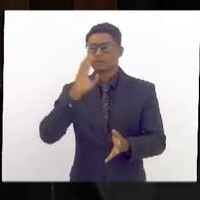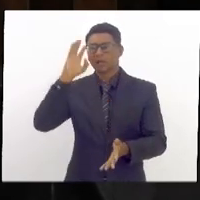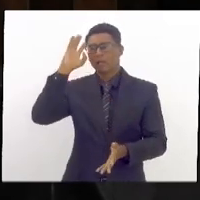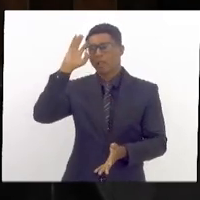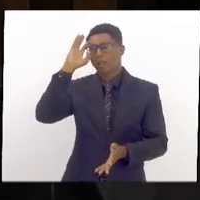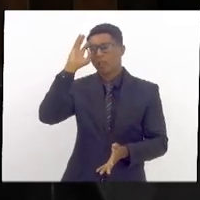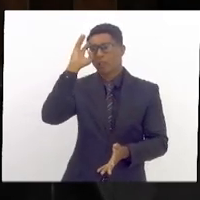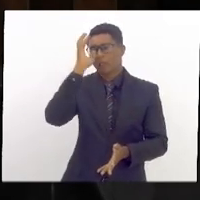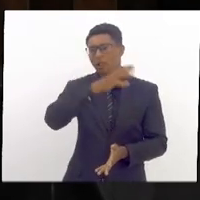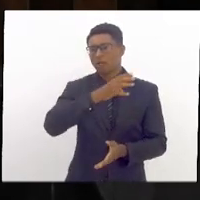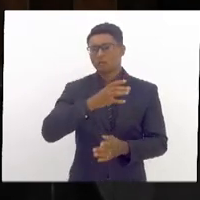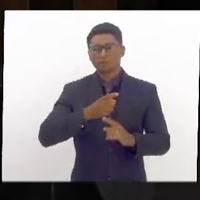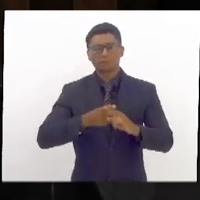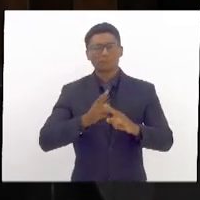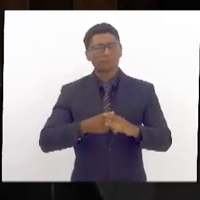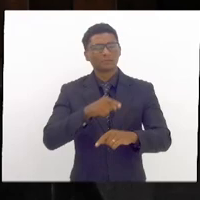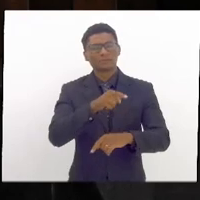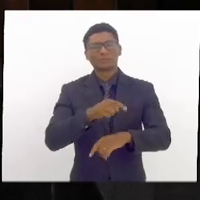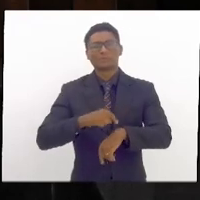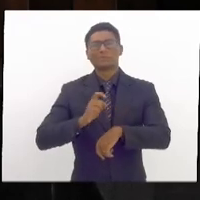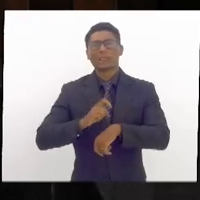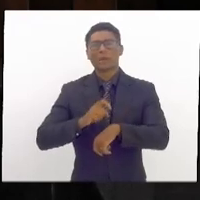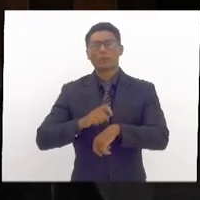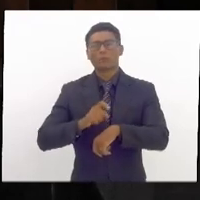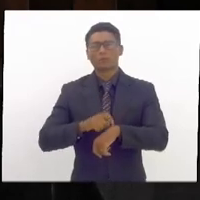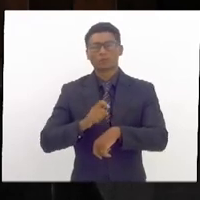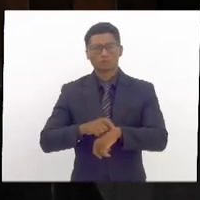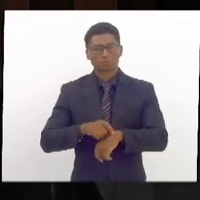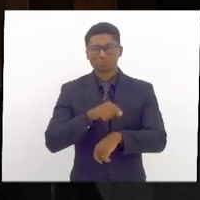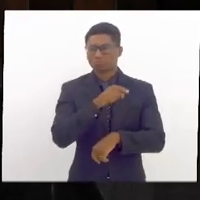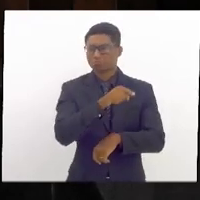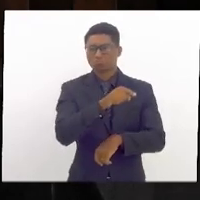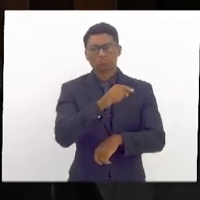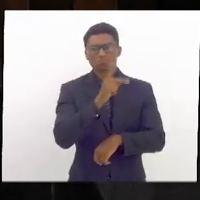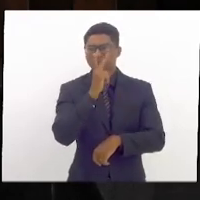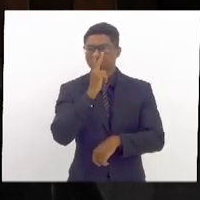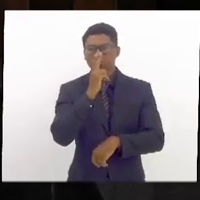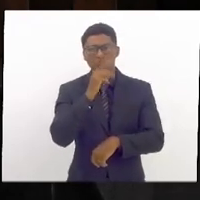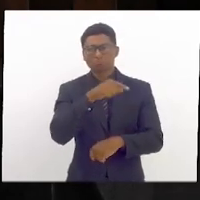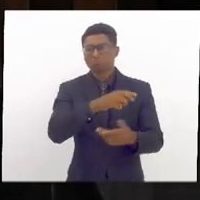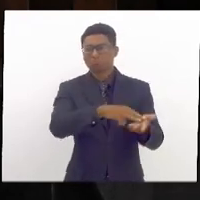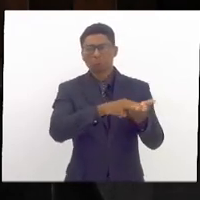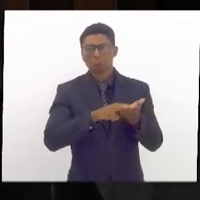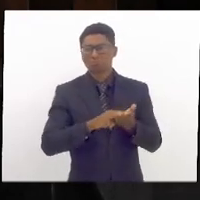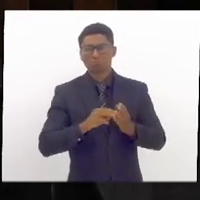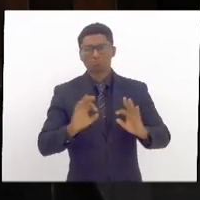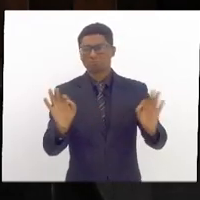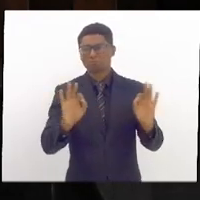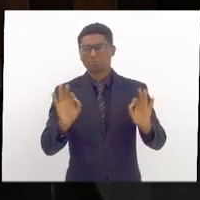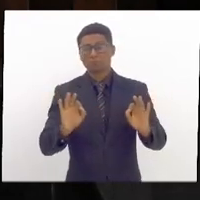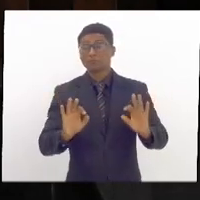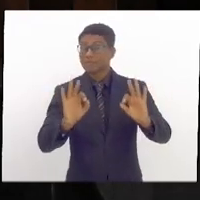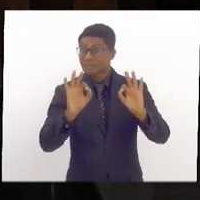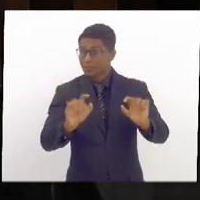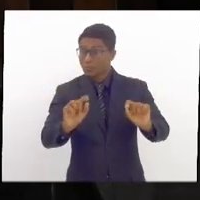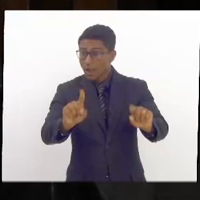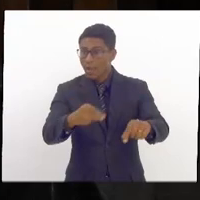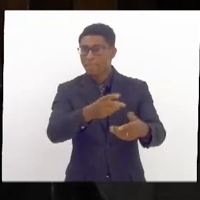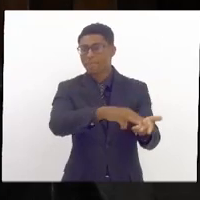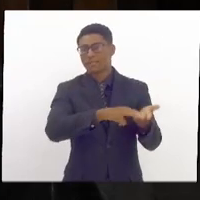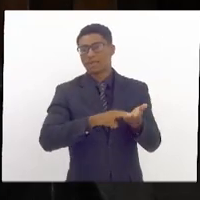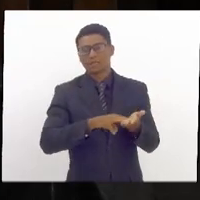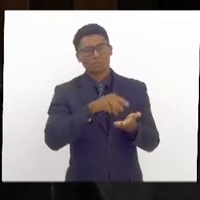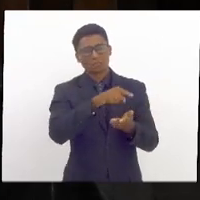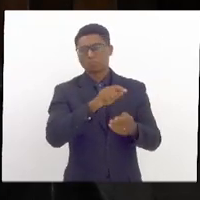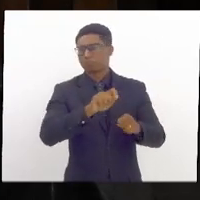no que diz respeito ao tempo, porque não o fez através de mensagem, que seria o mais adequado, não o